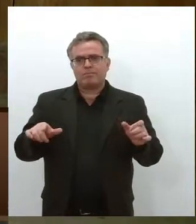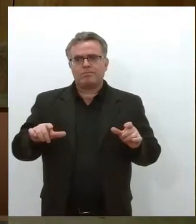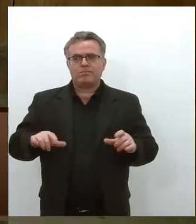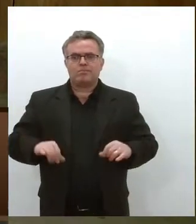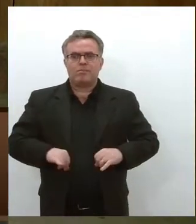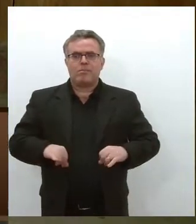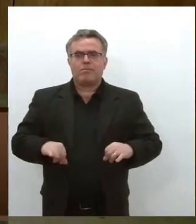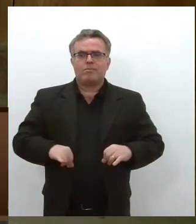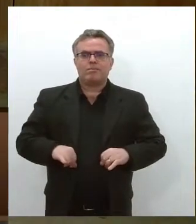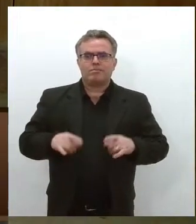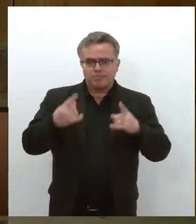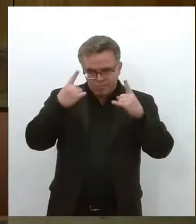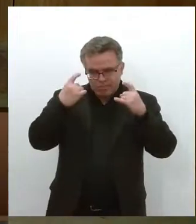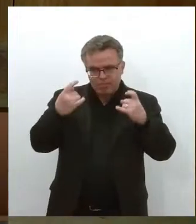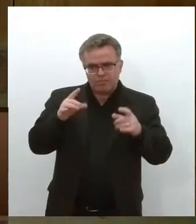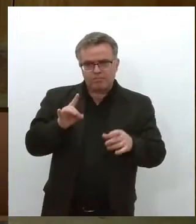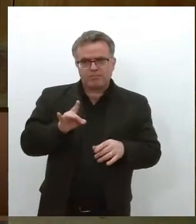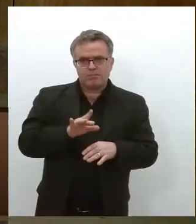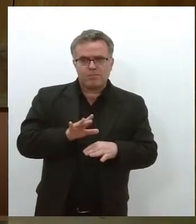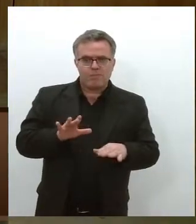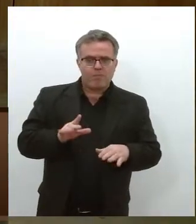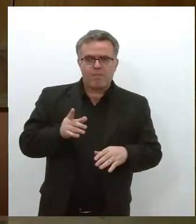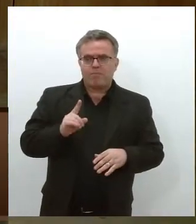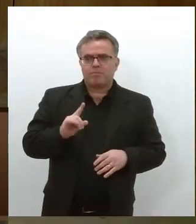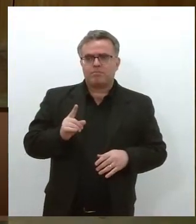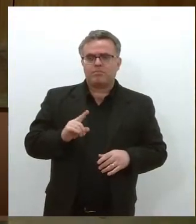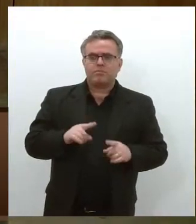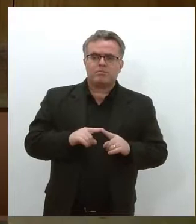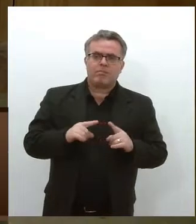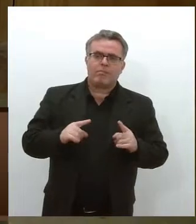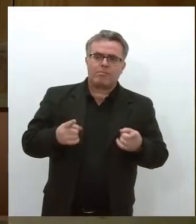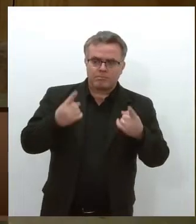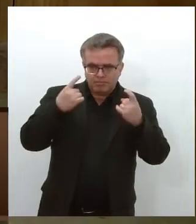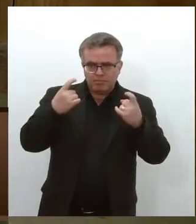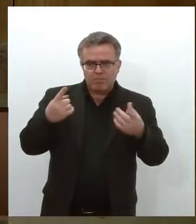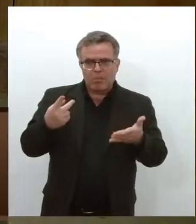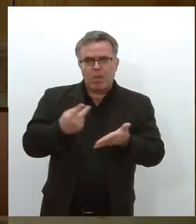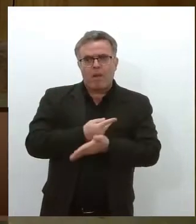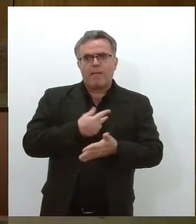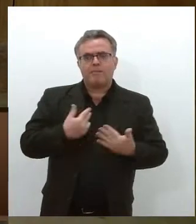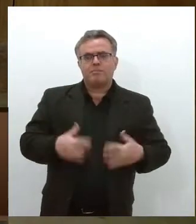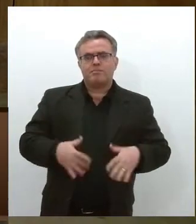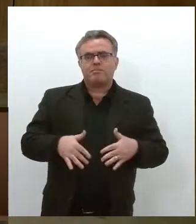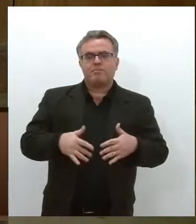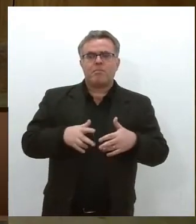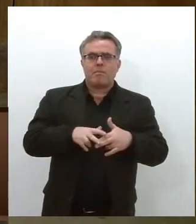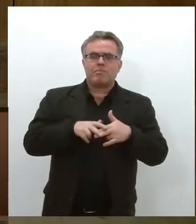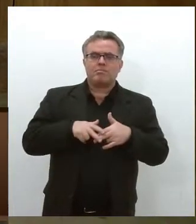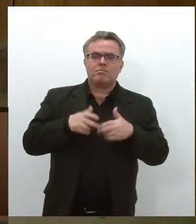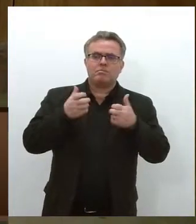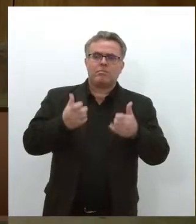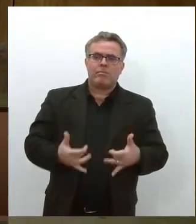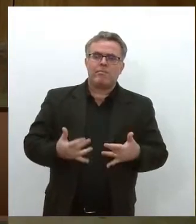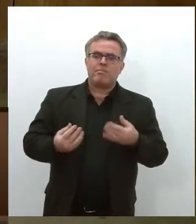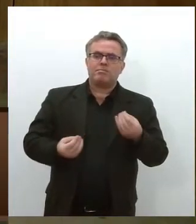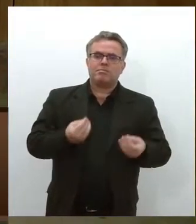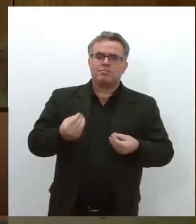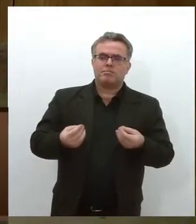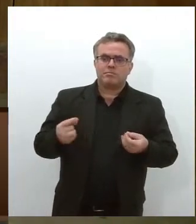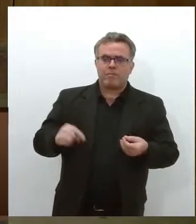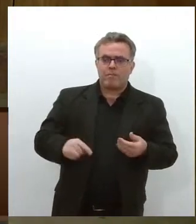fato de ser mulher e estar no processo eleitoral, mas violência de toda a ordem. E eu queria que você falasse um pouquinho pra gente, nesta